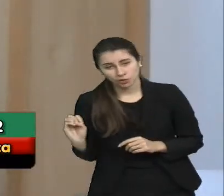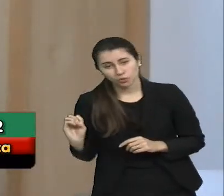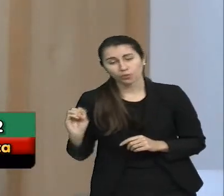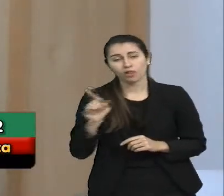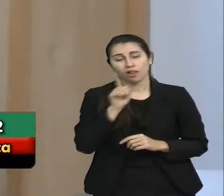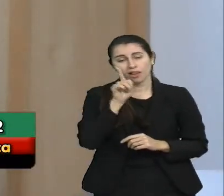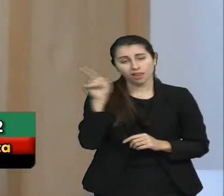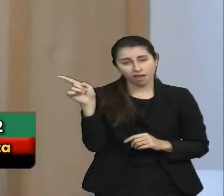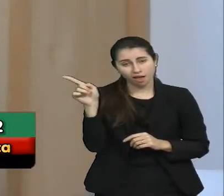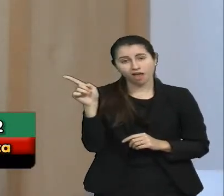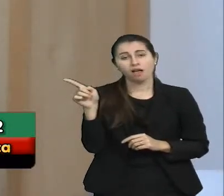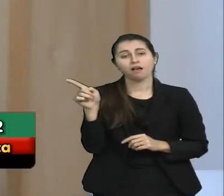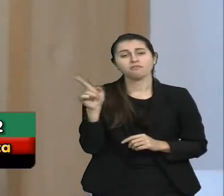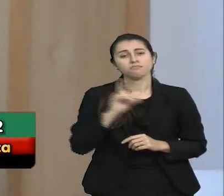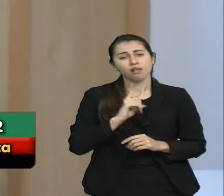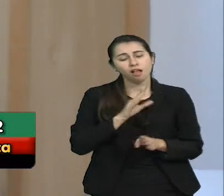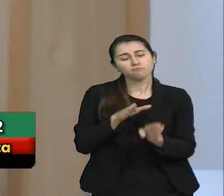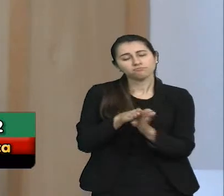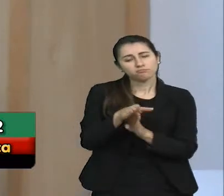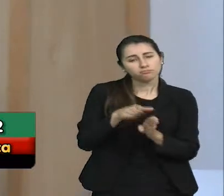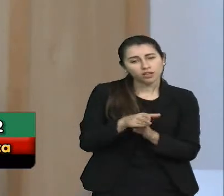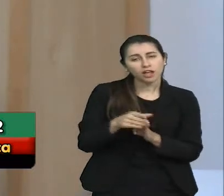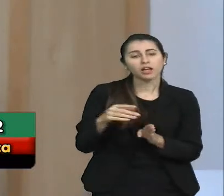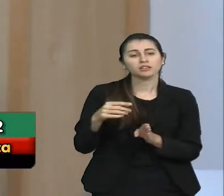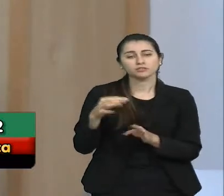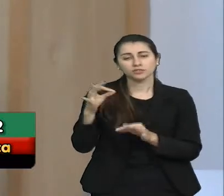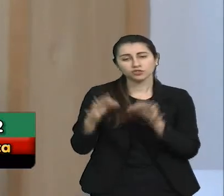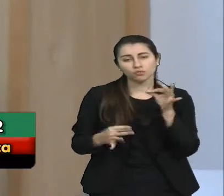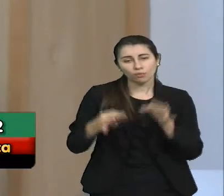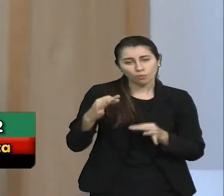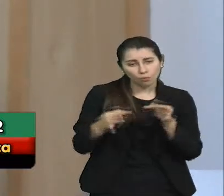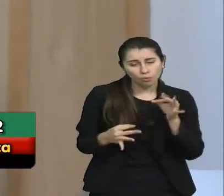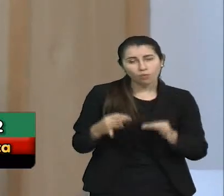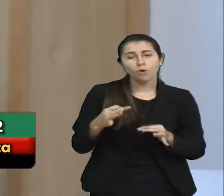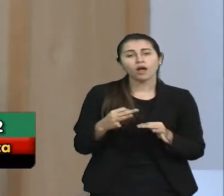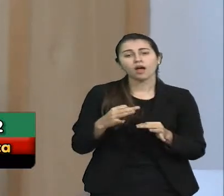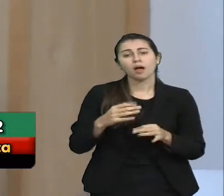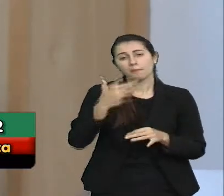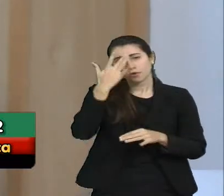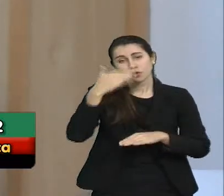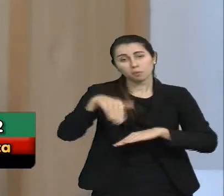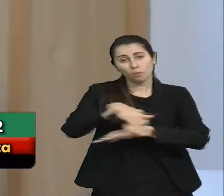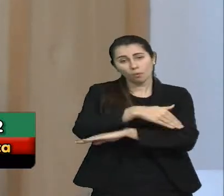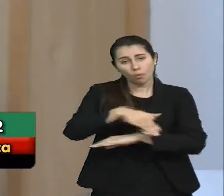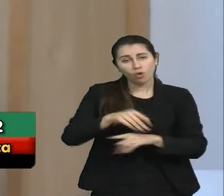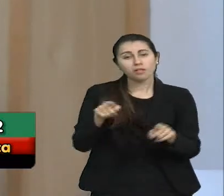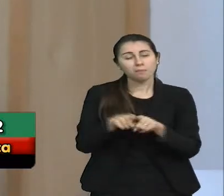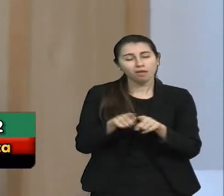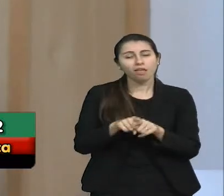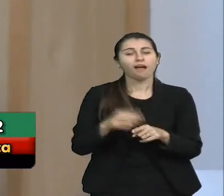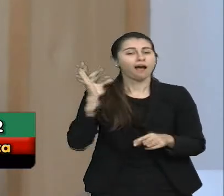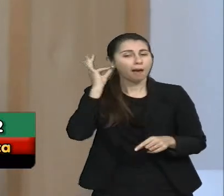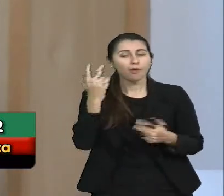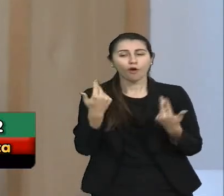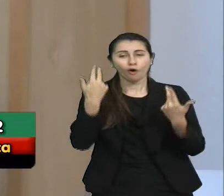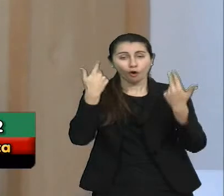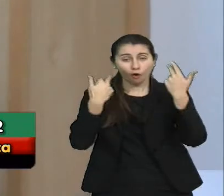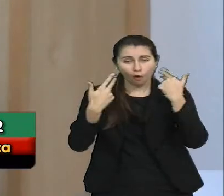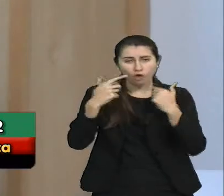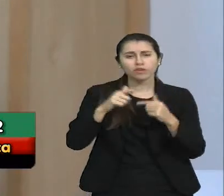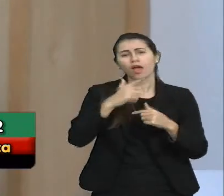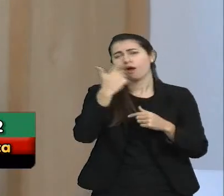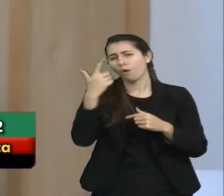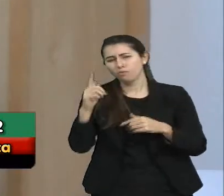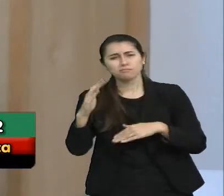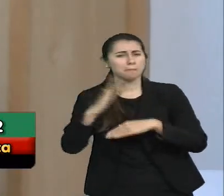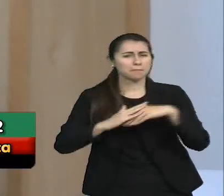nós teremos orientação jurídica, atendimento médico gratuito à população em situação de rua, teremos corte de cabelo, teremos outras atividades lá,